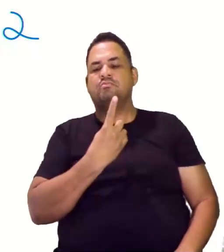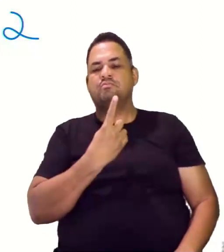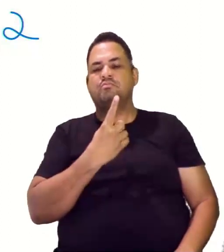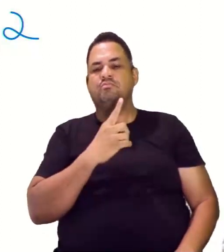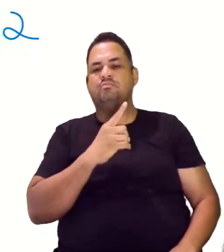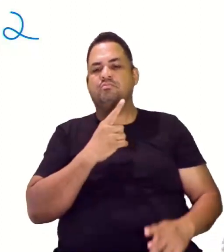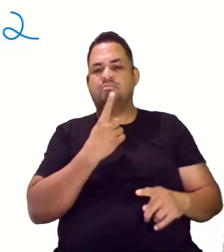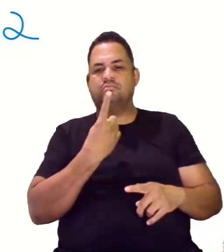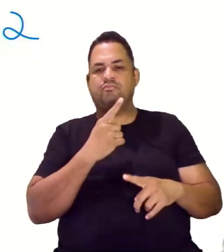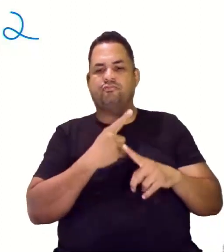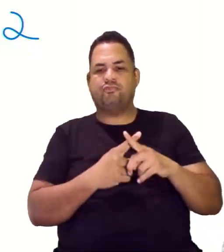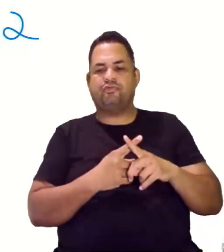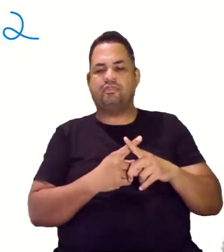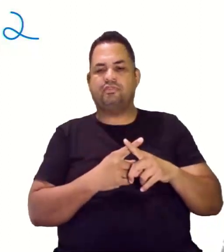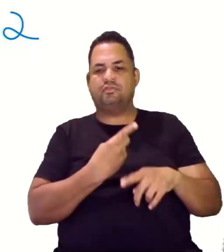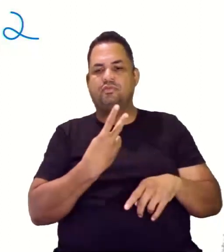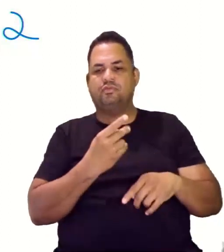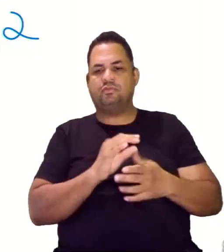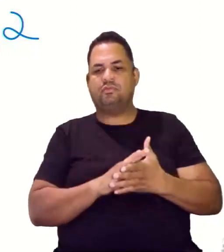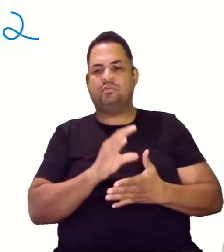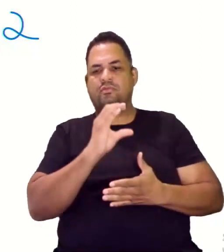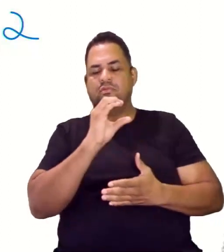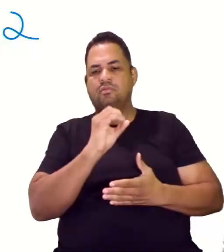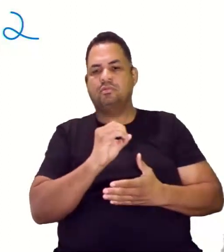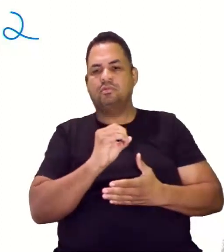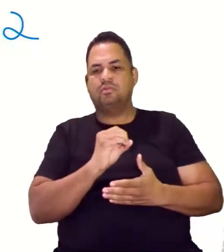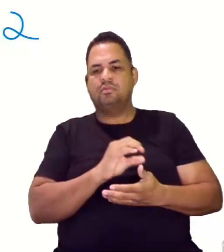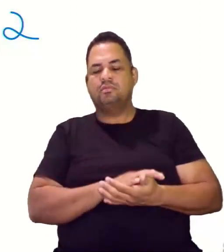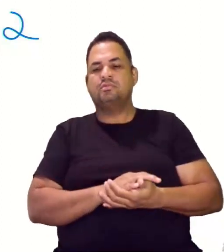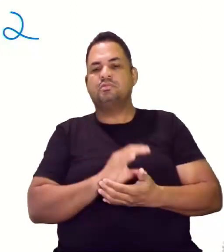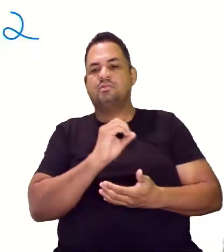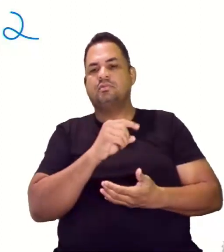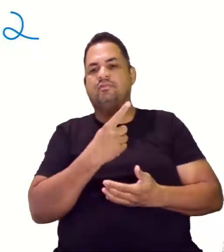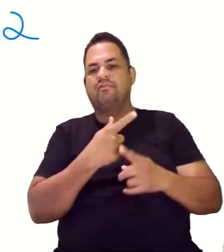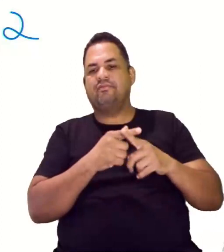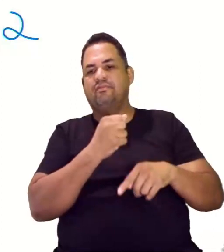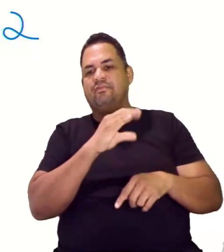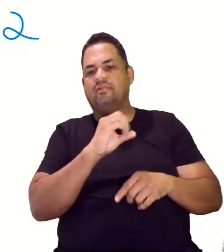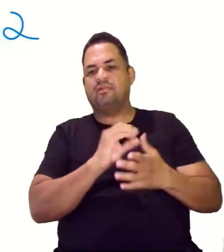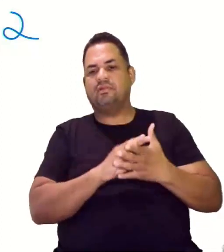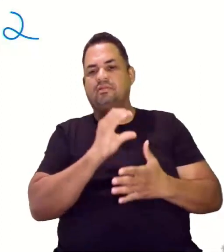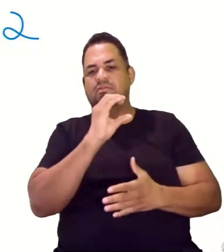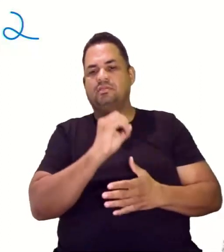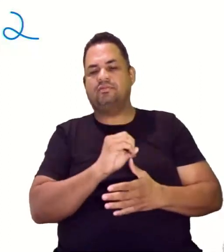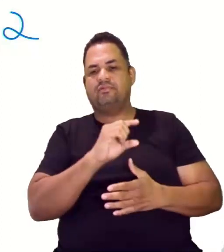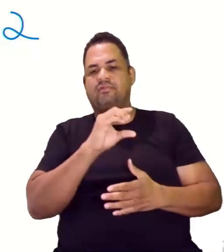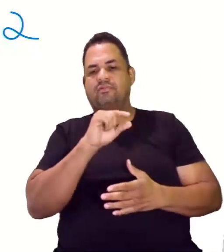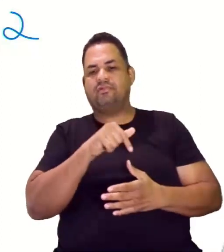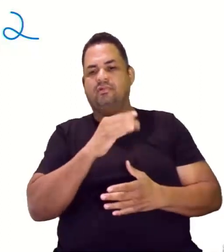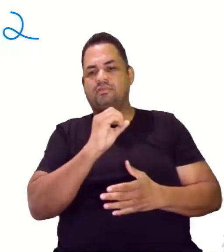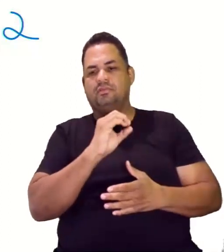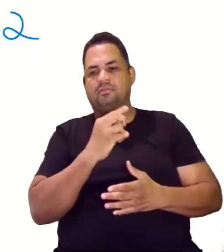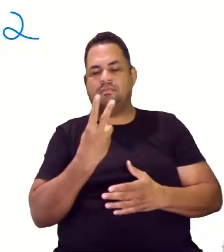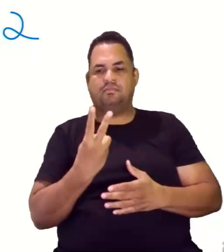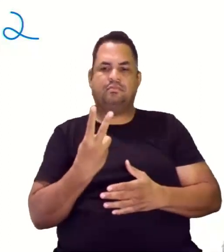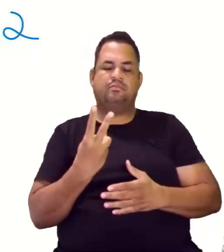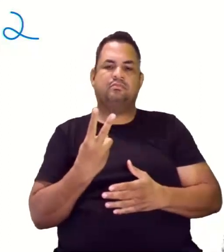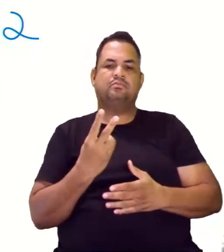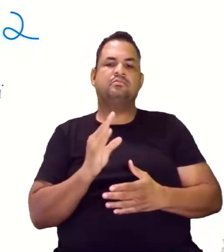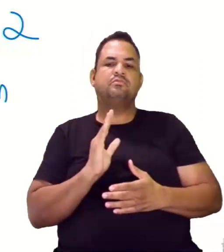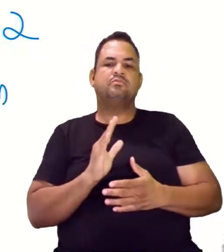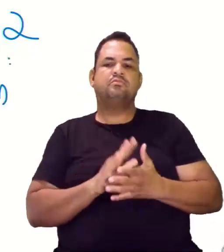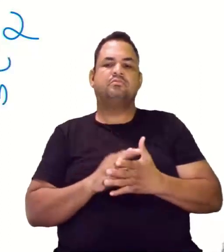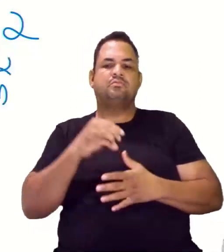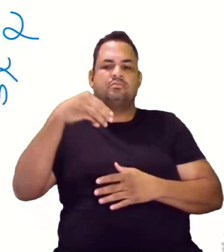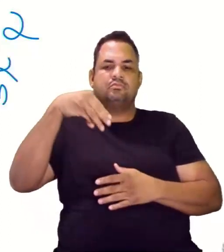vezes 2? 2. Como eu tenho 0,1 vezes 0,2, vai ser 0,02. Isso